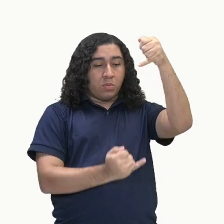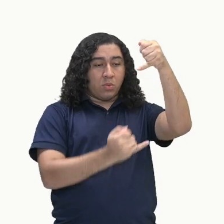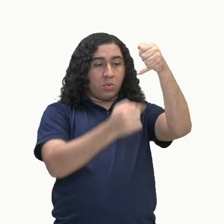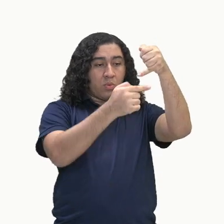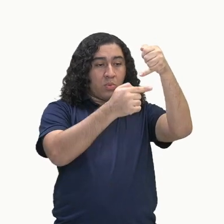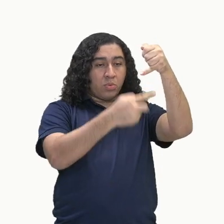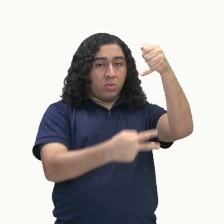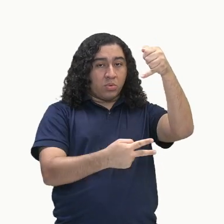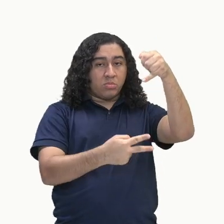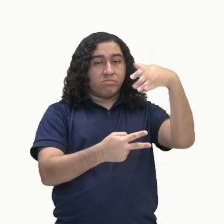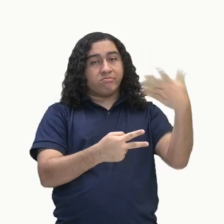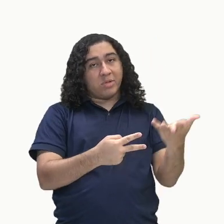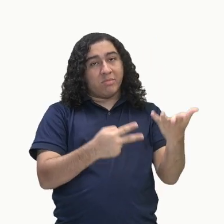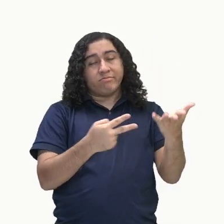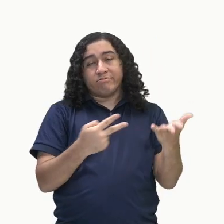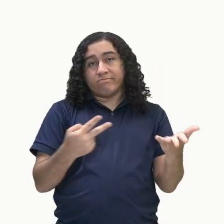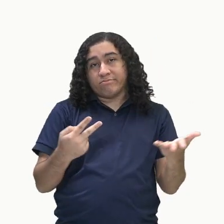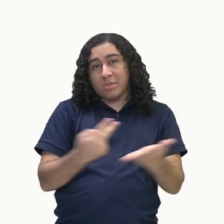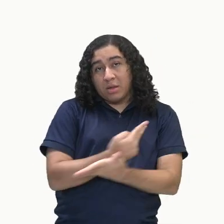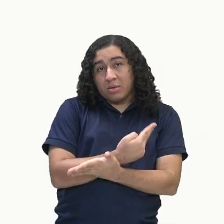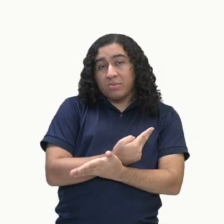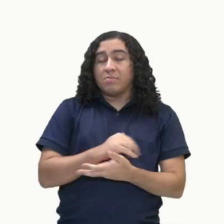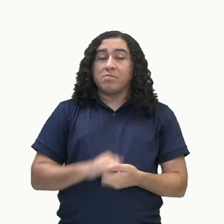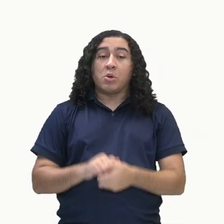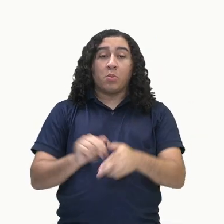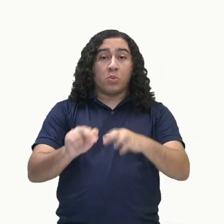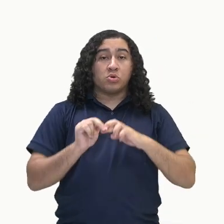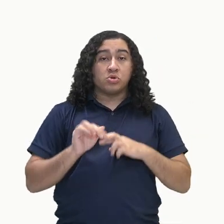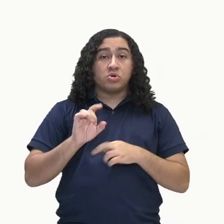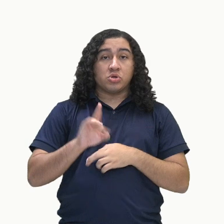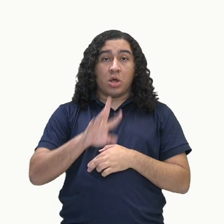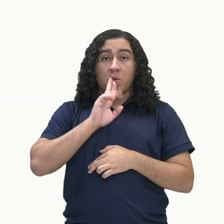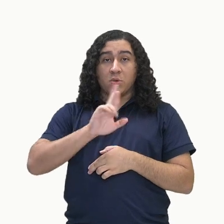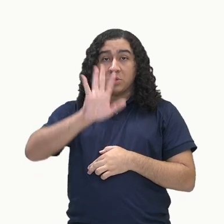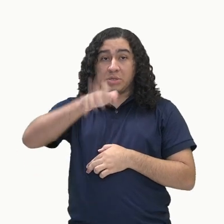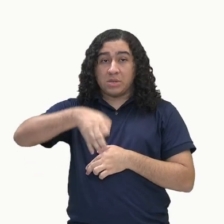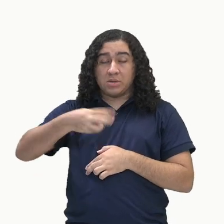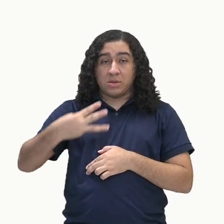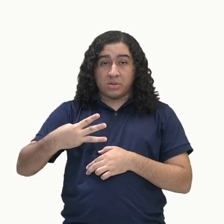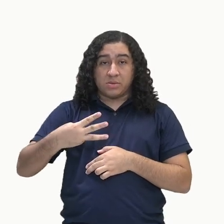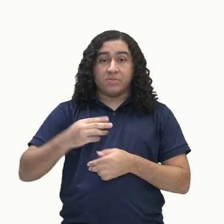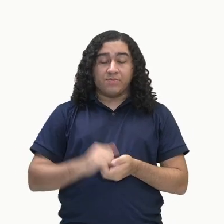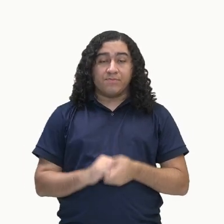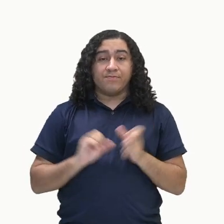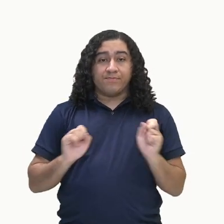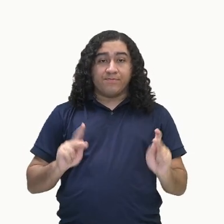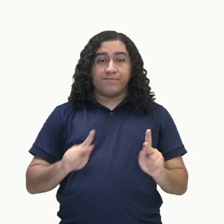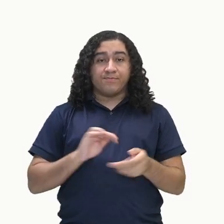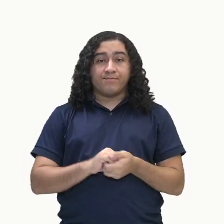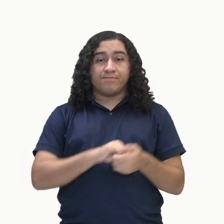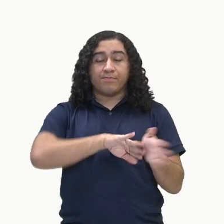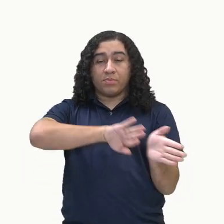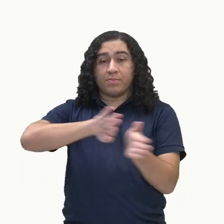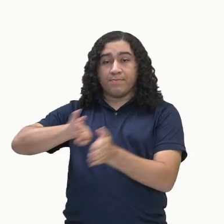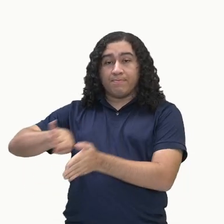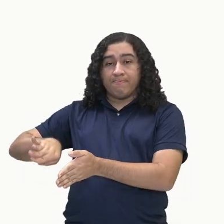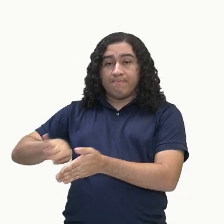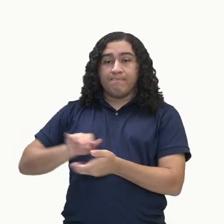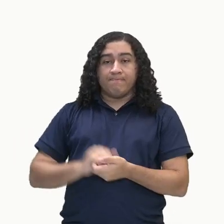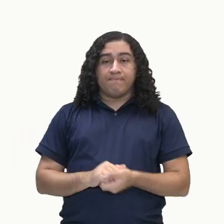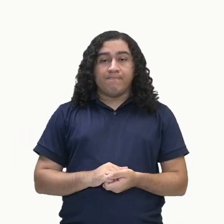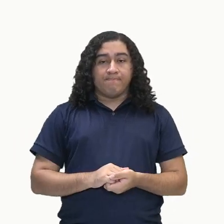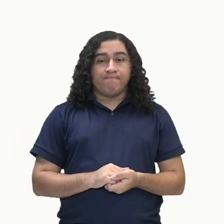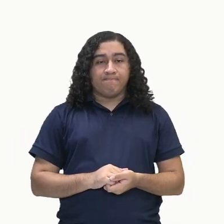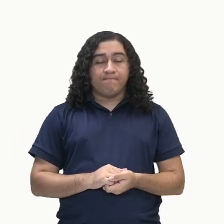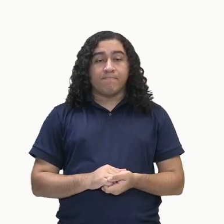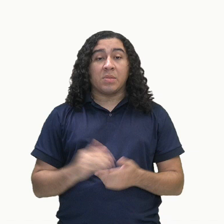polígono regular é a nossa figura aqui, o nosso polígono número 3. Ok? Vamos aqui para a próxima.